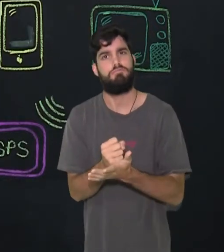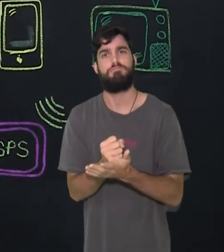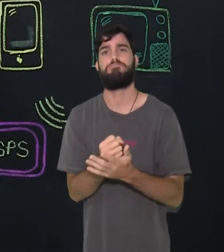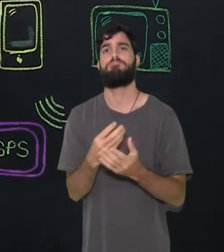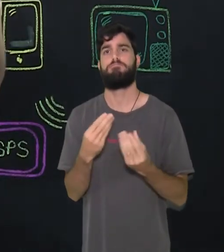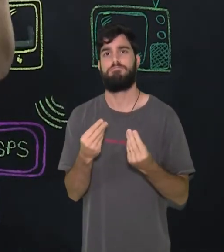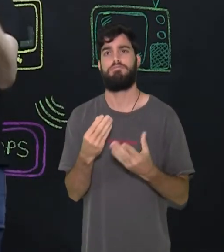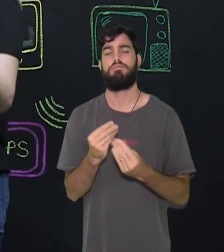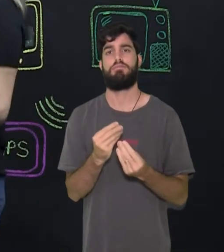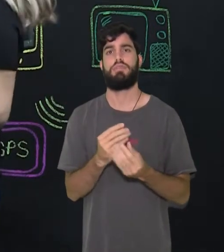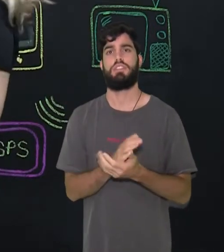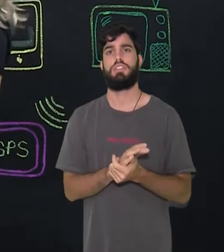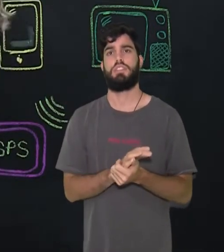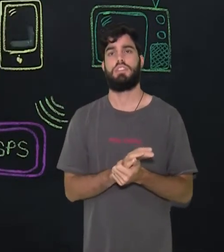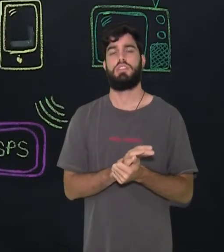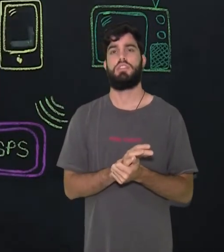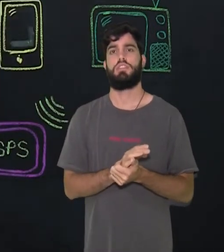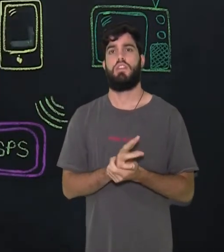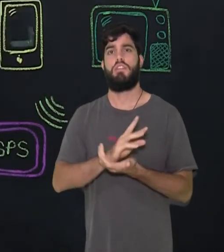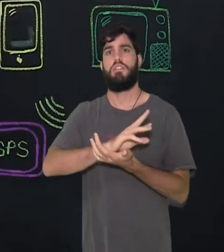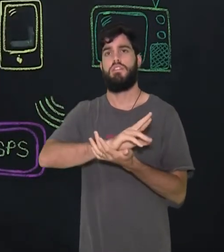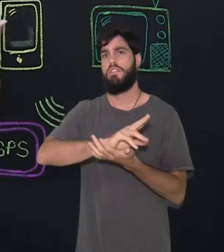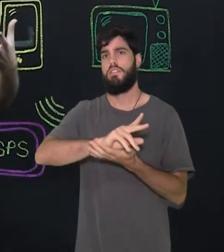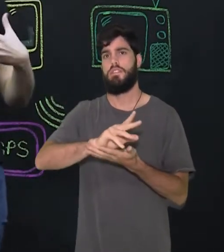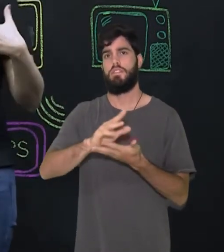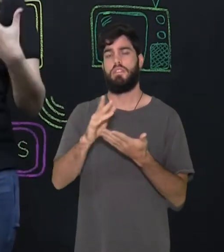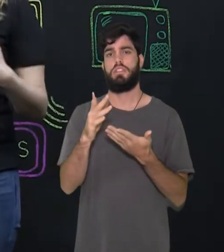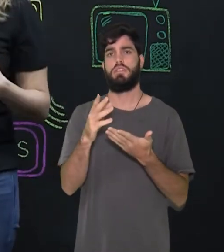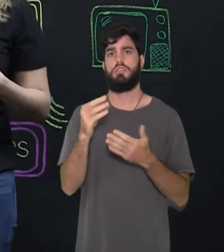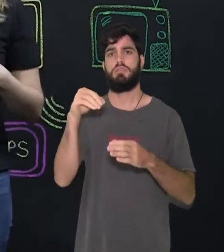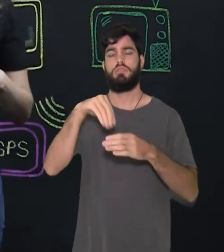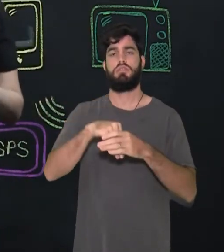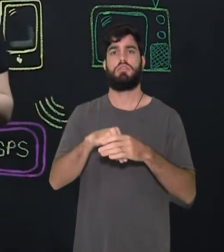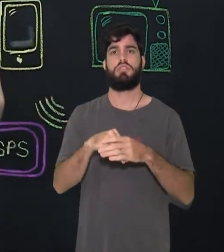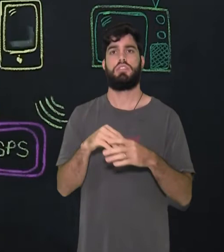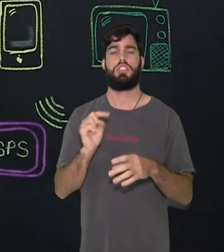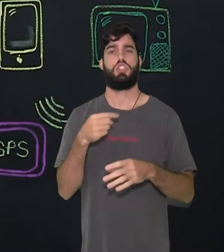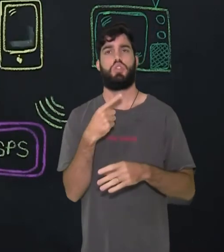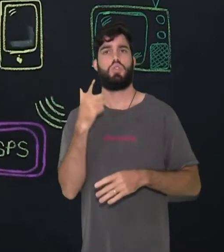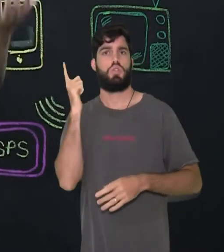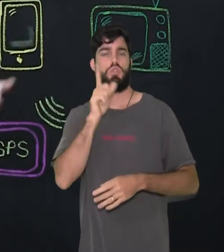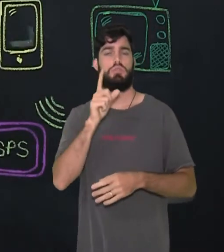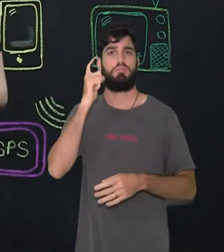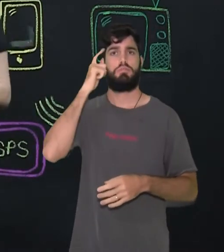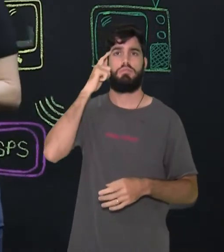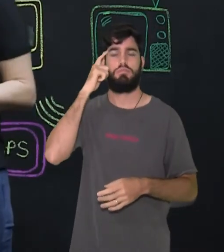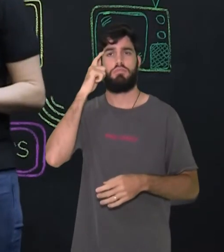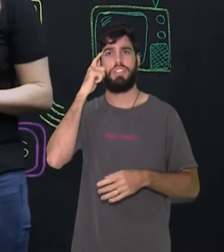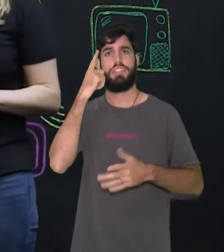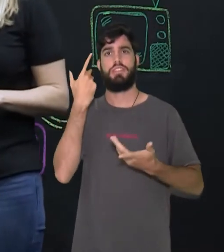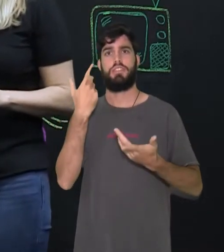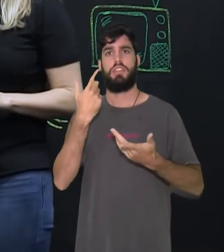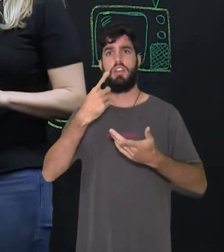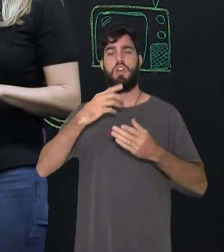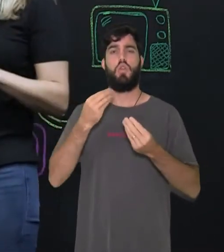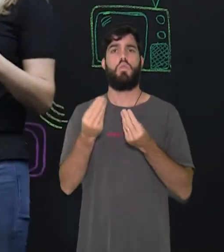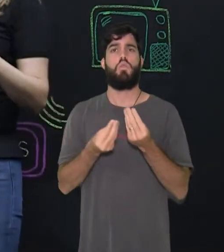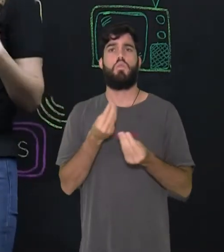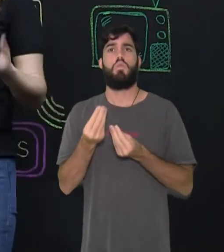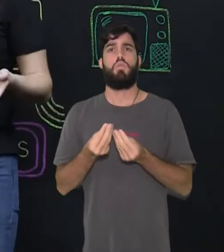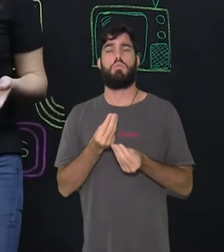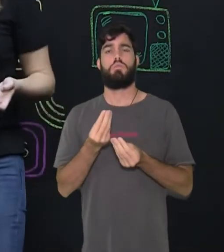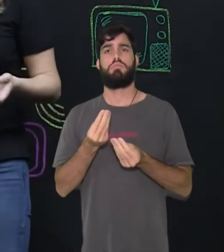de saúde. De modo geral, a gente tem várias, dentro da onda eletromagnética, dá pra gente pensar, né, a radiação de modo geral, que ela pode ser